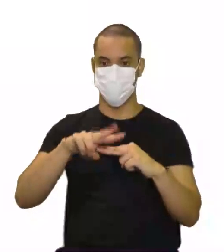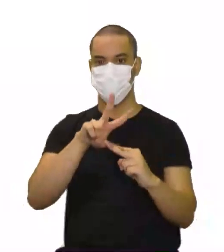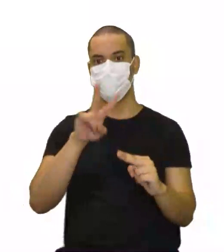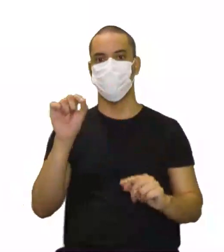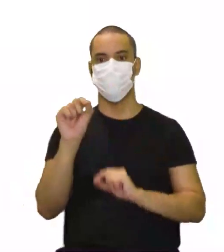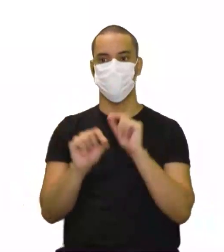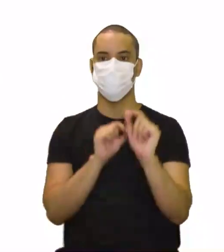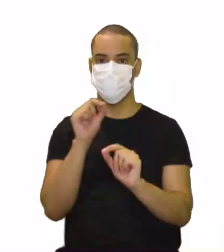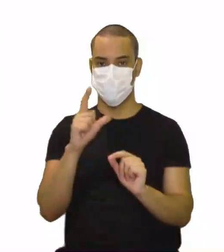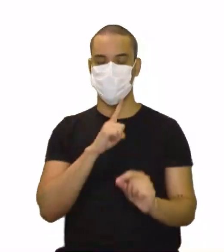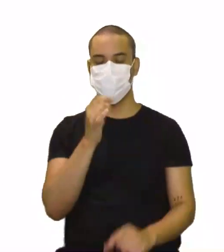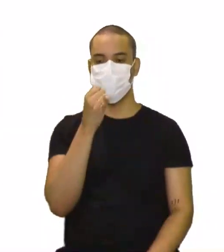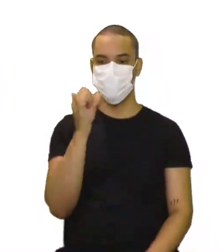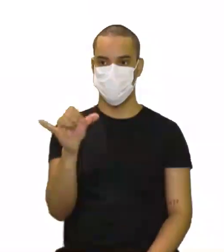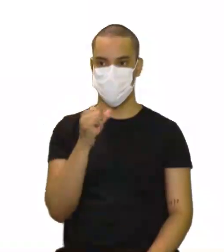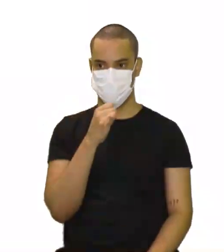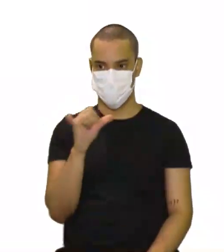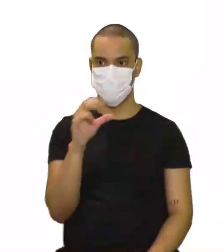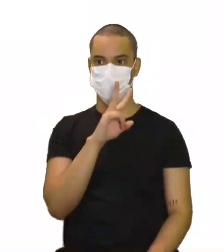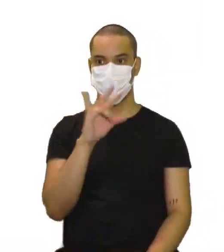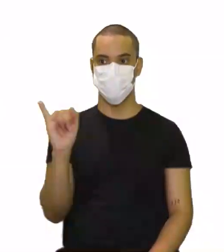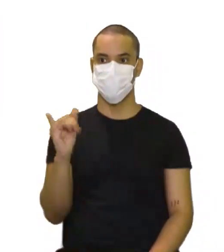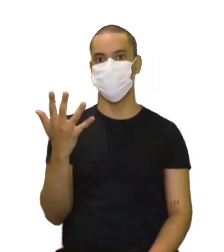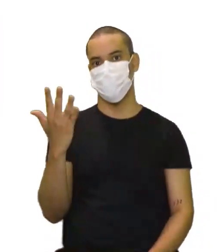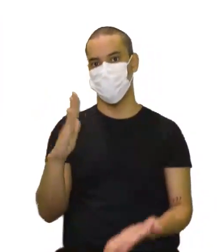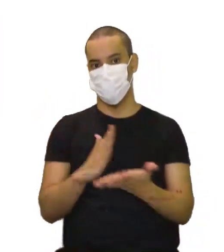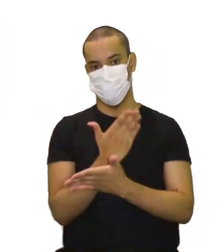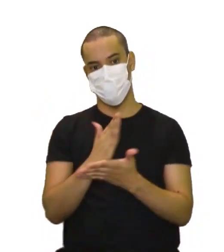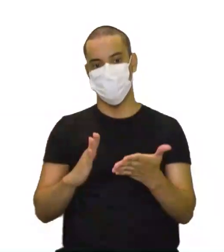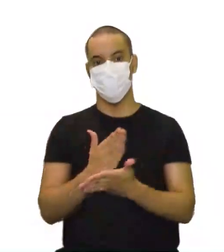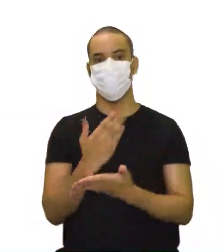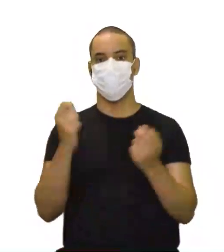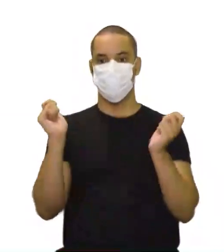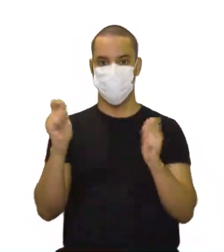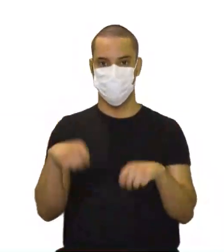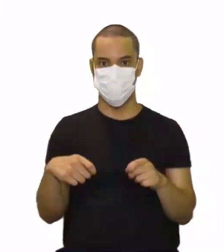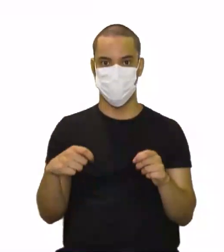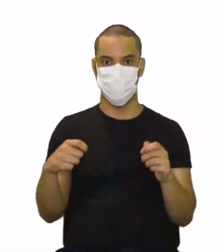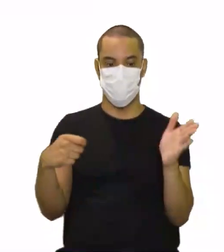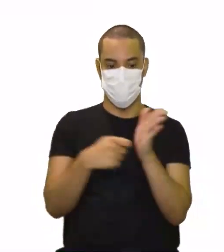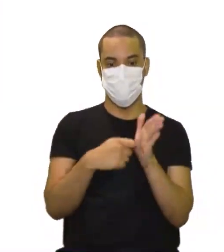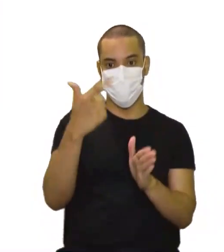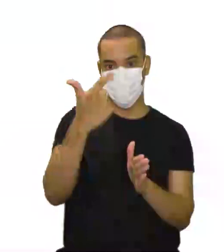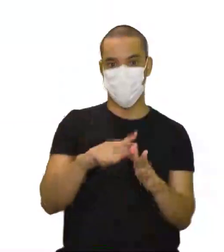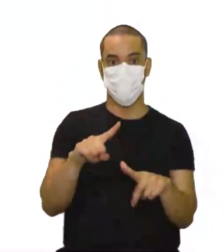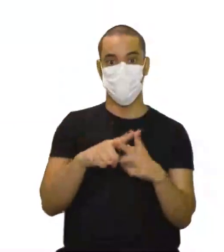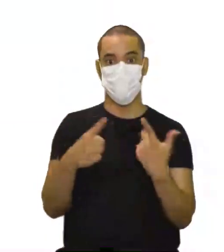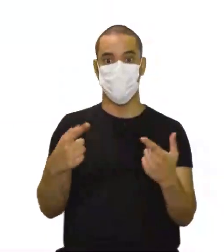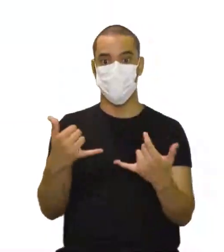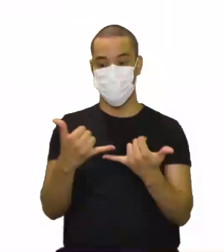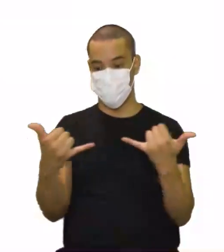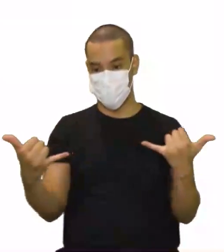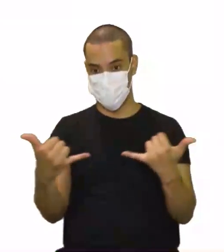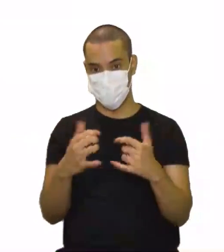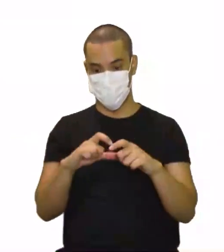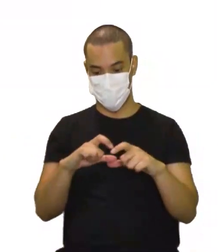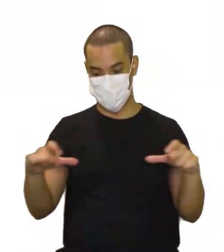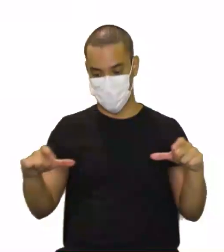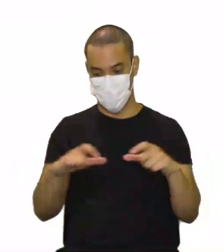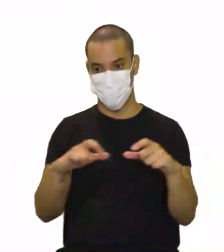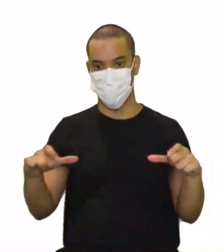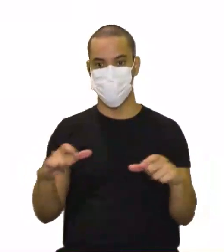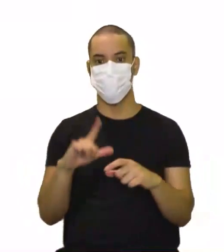vai passar a corrente elétrica. Ela vai descarregar, algumas são recarregáveis, mas a barra só possui essa característica